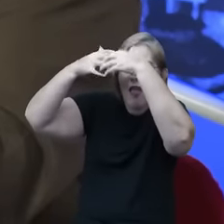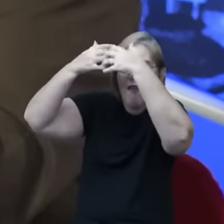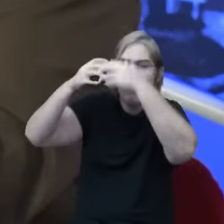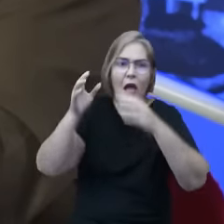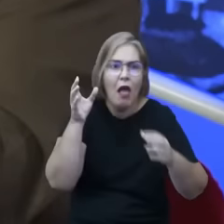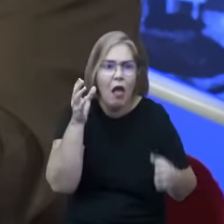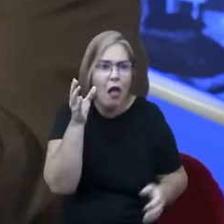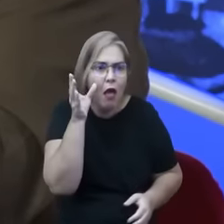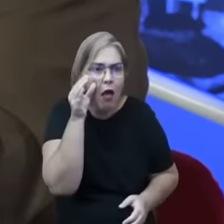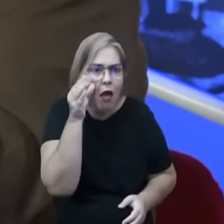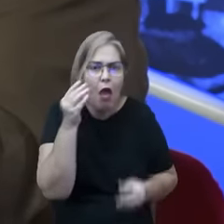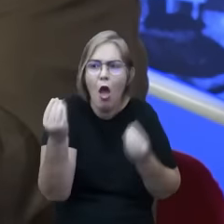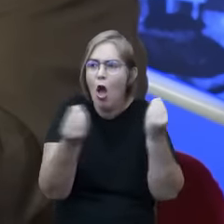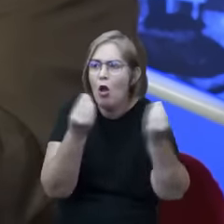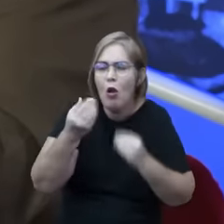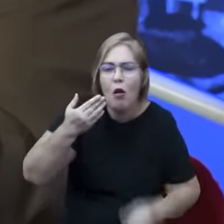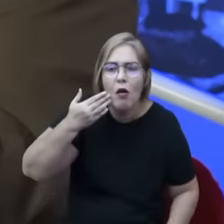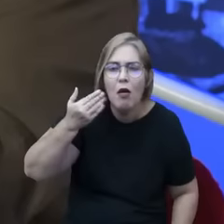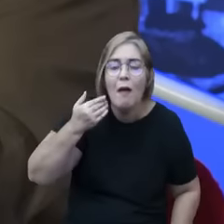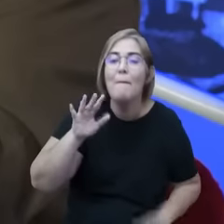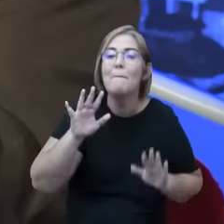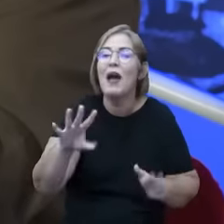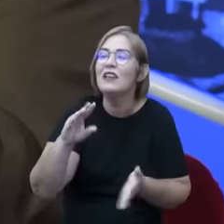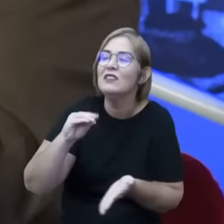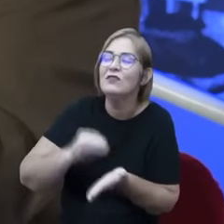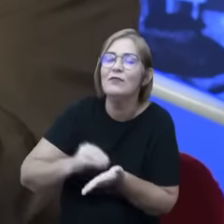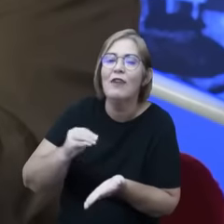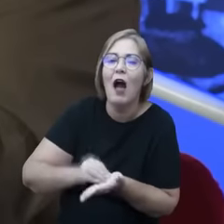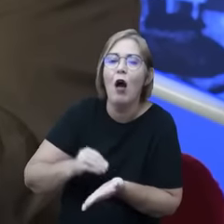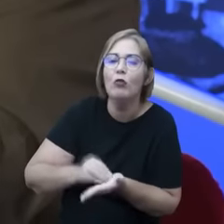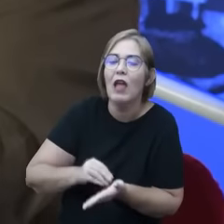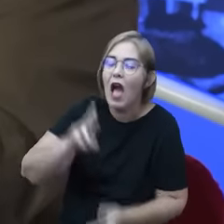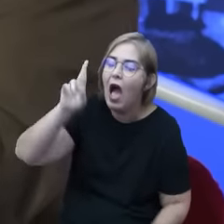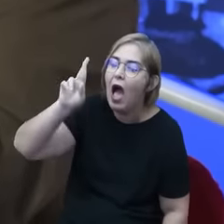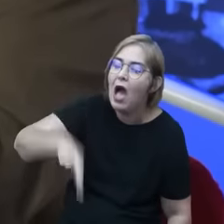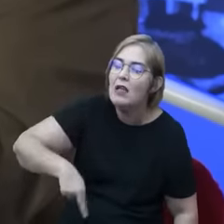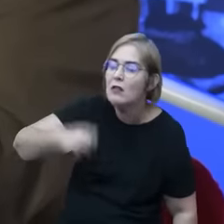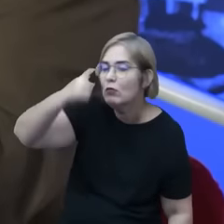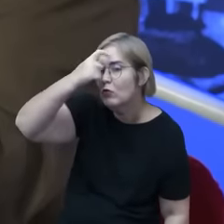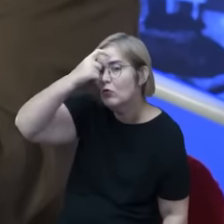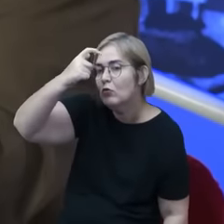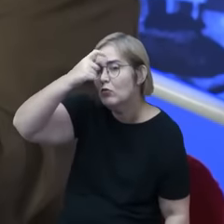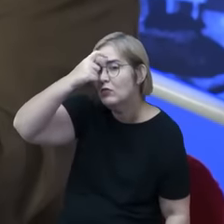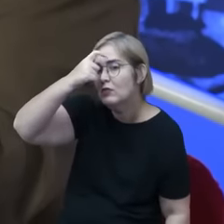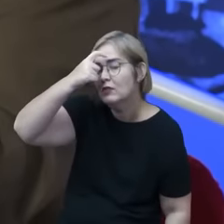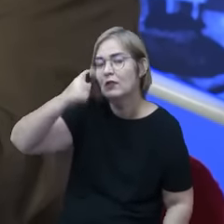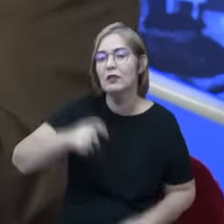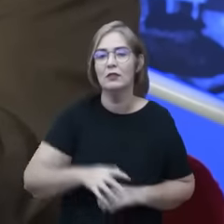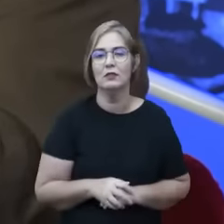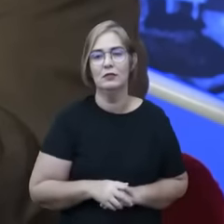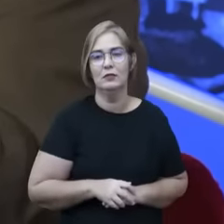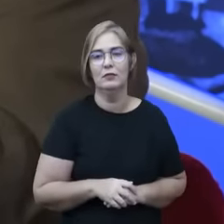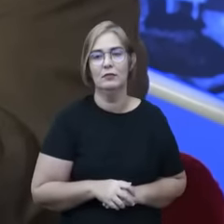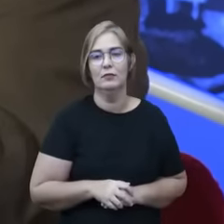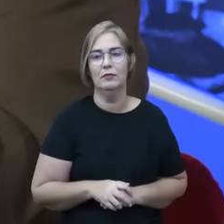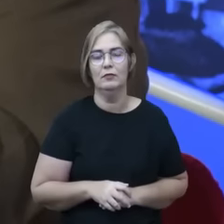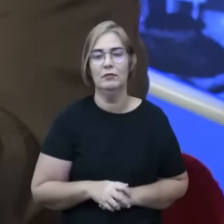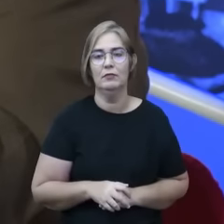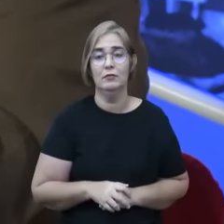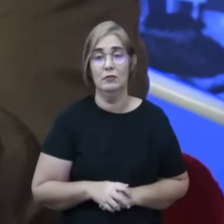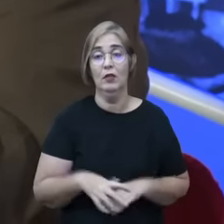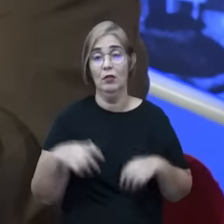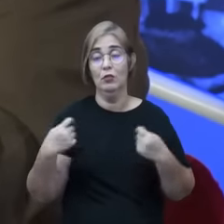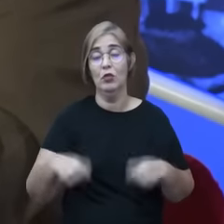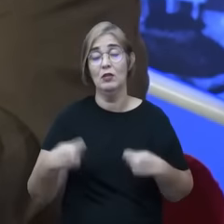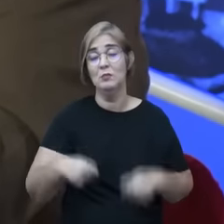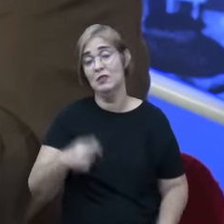instrumento. Não tem outro instrumento para se fazer isso, gente, senão a própria razão. O critério da razão é ela